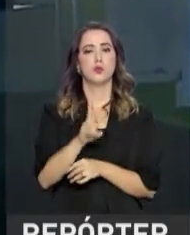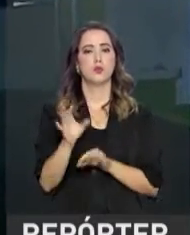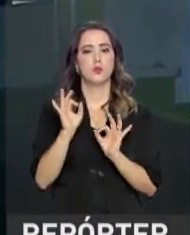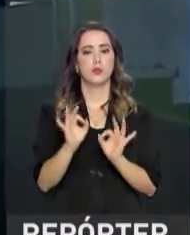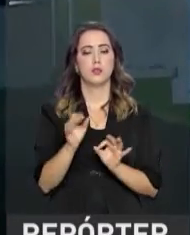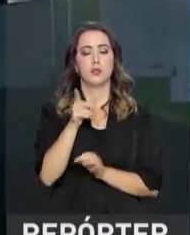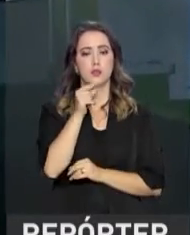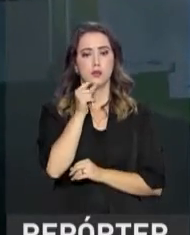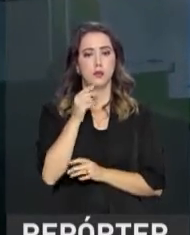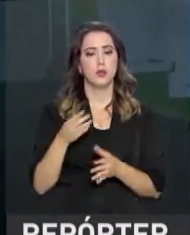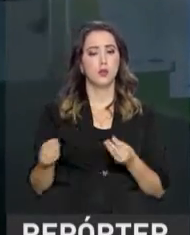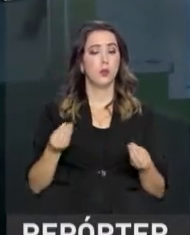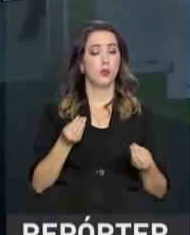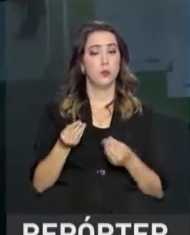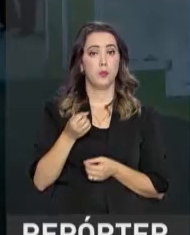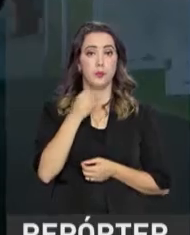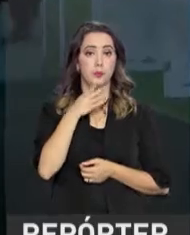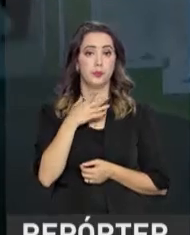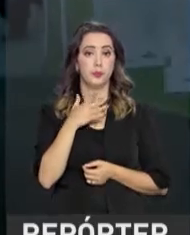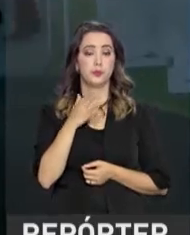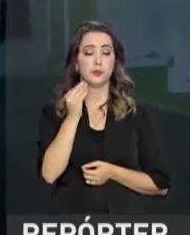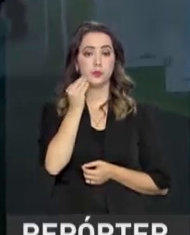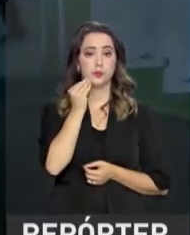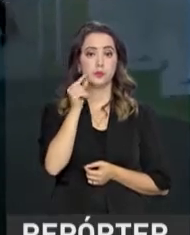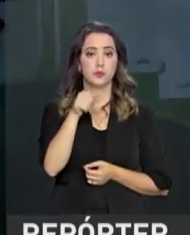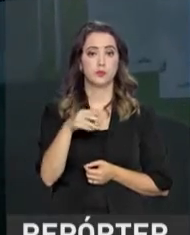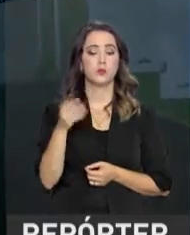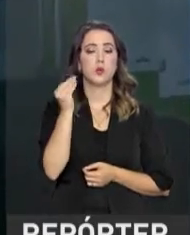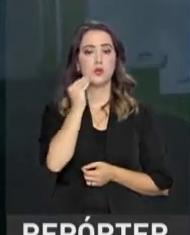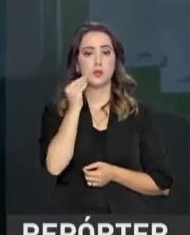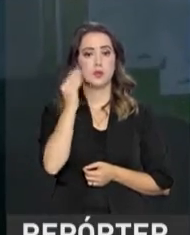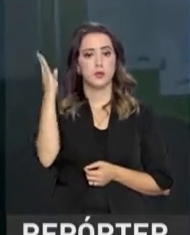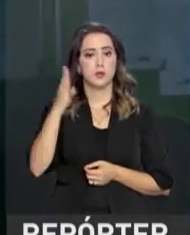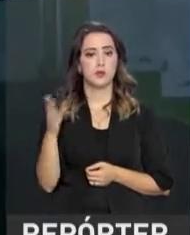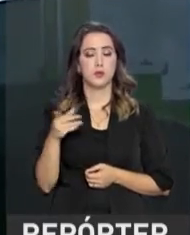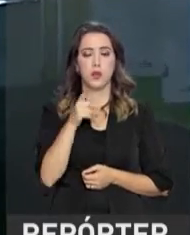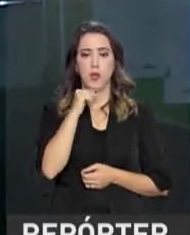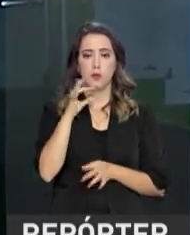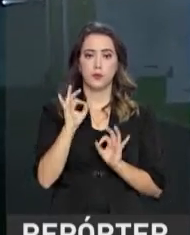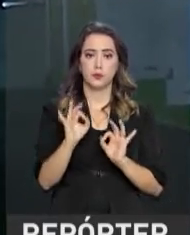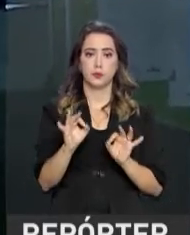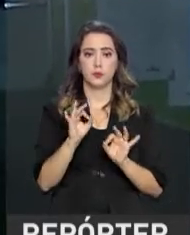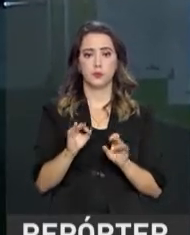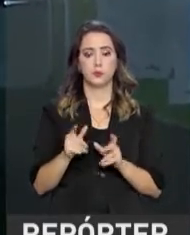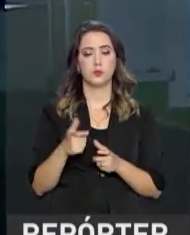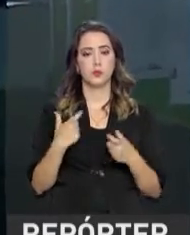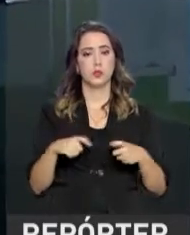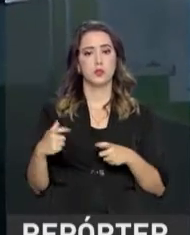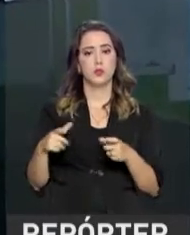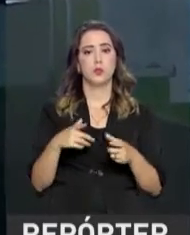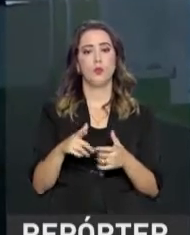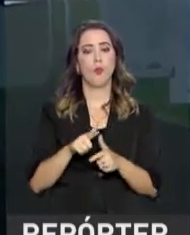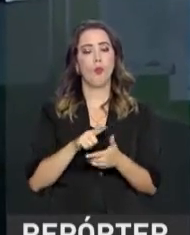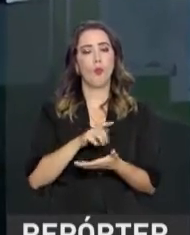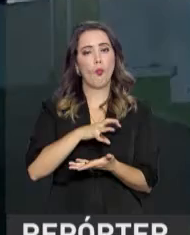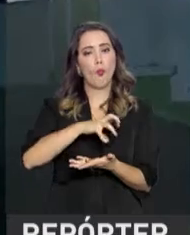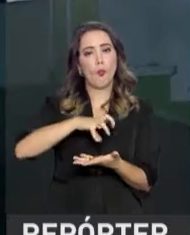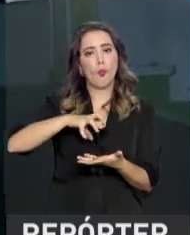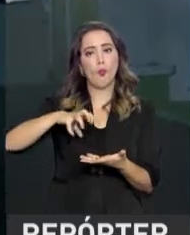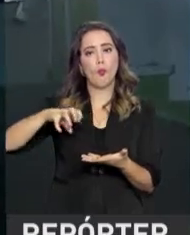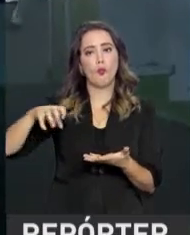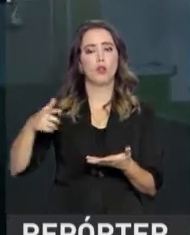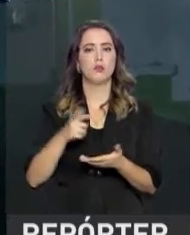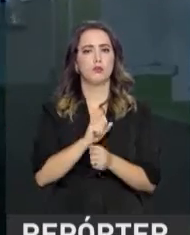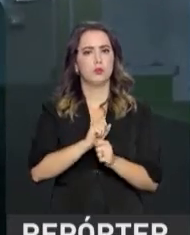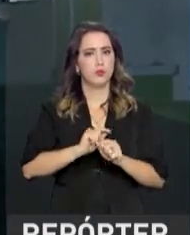água. E falando em boas práticas, uma experiência brasileira tem ajudado a levar água de boa qualidade até o semiárido nordestino. Eu estou falando